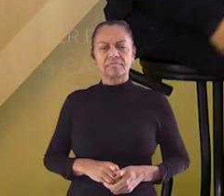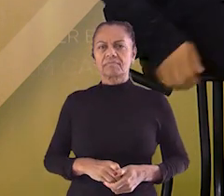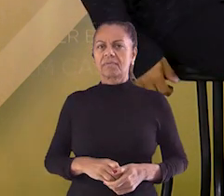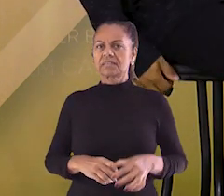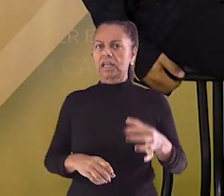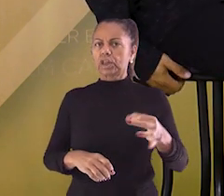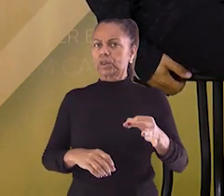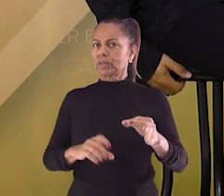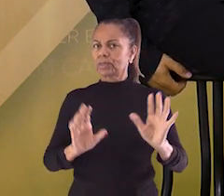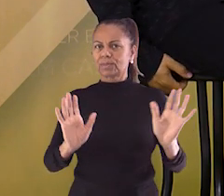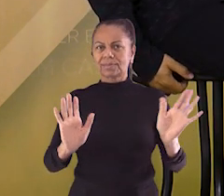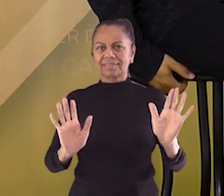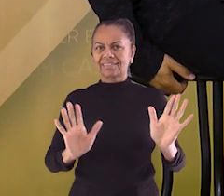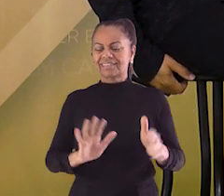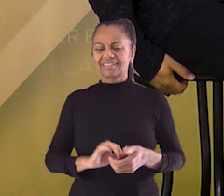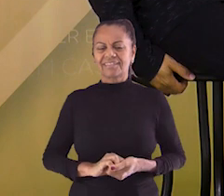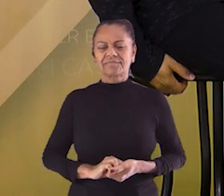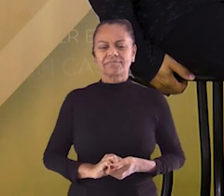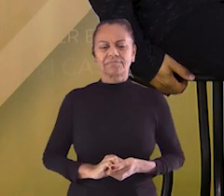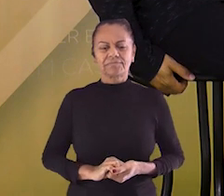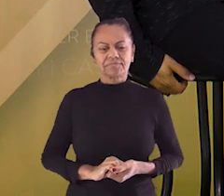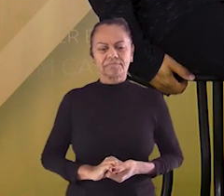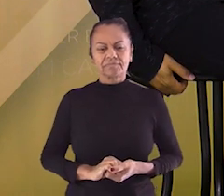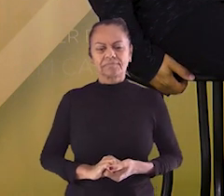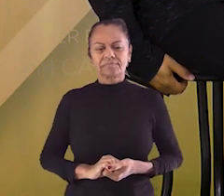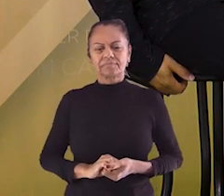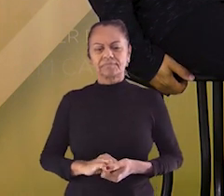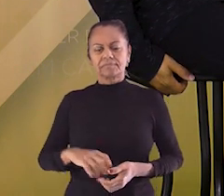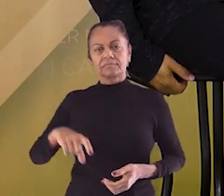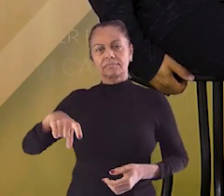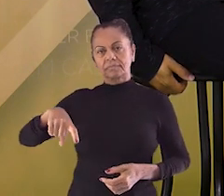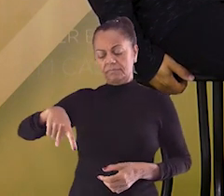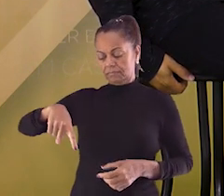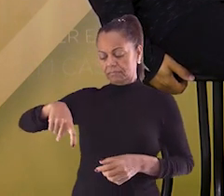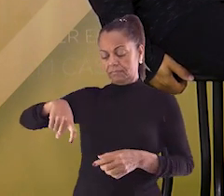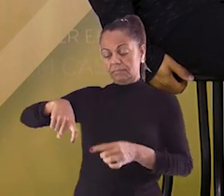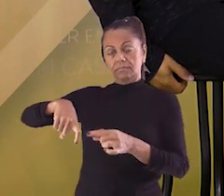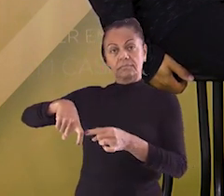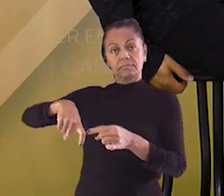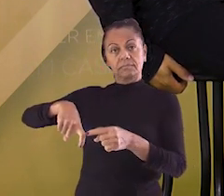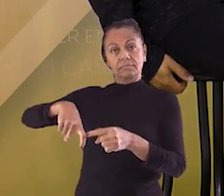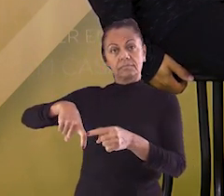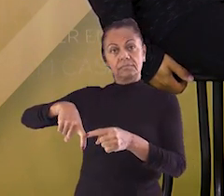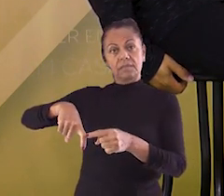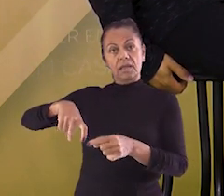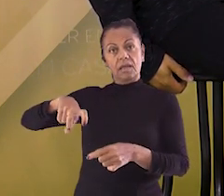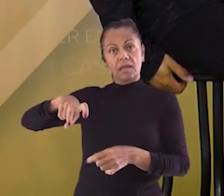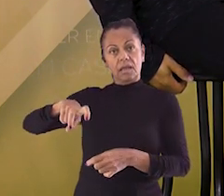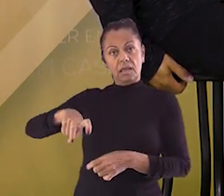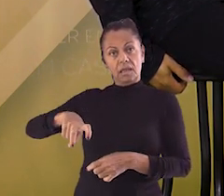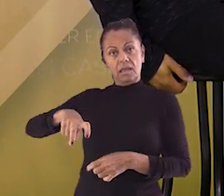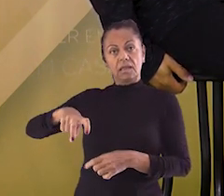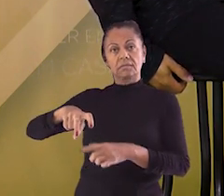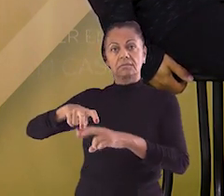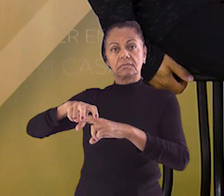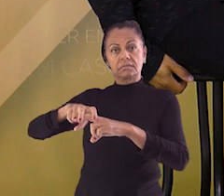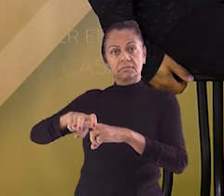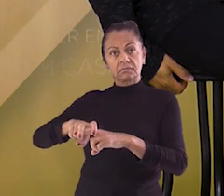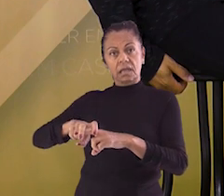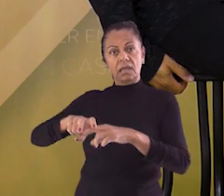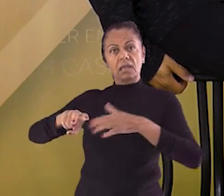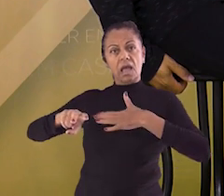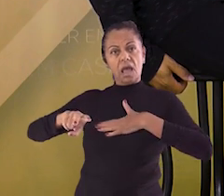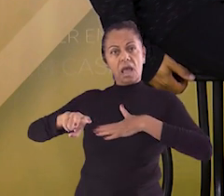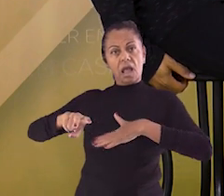isso. Isso, exatamente. Sem machucar, né, galera? Olha só, nós vamos olhar o joelho do colega, ele